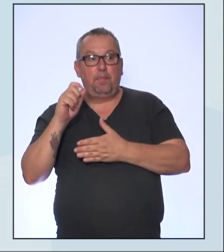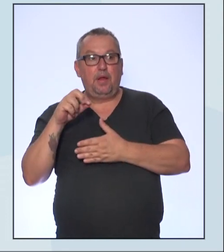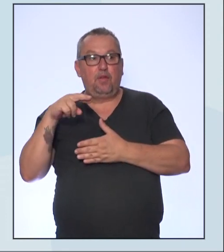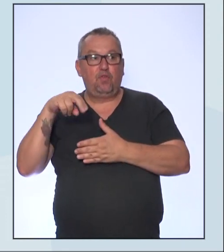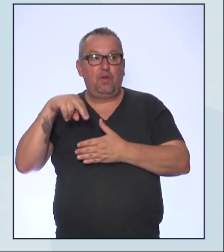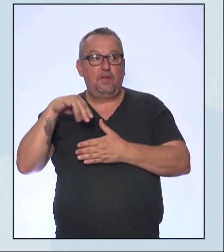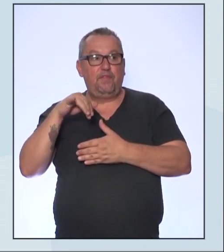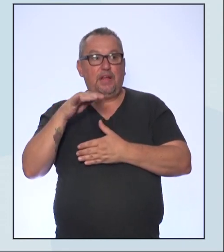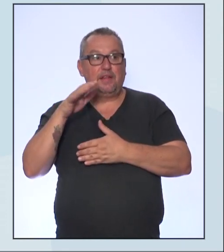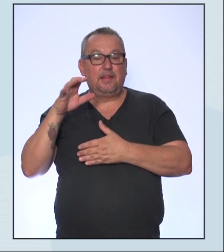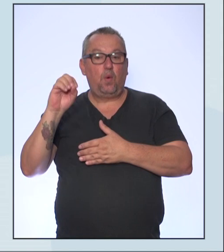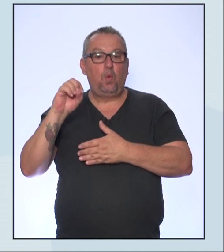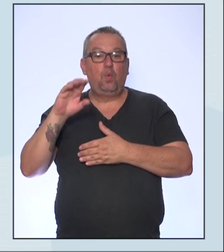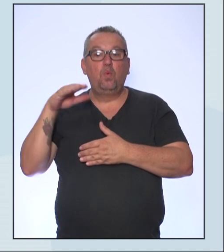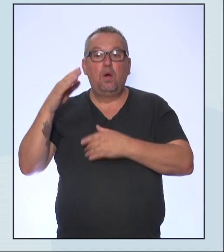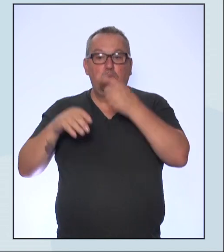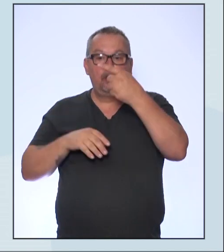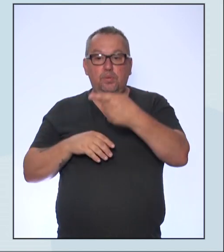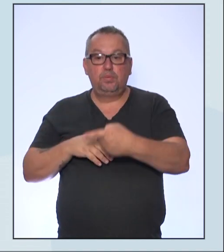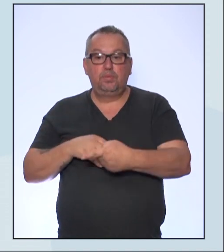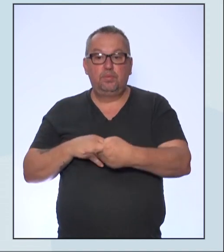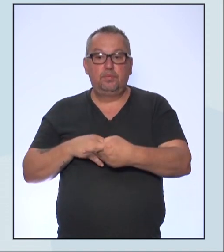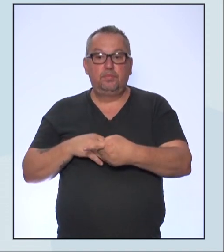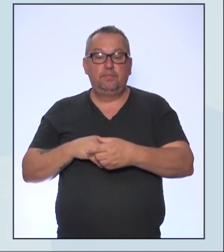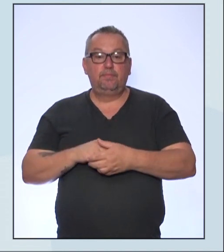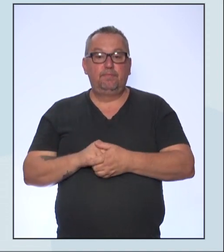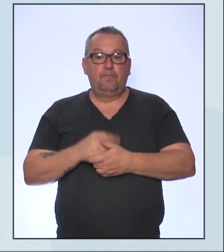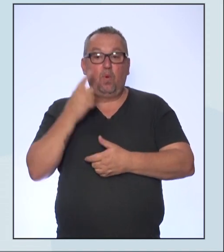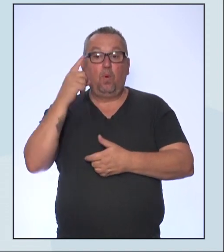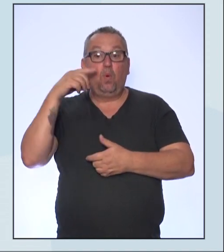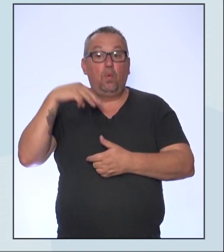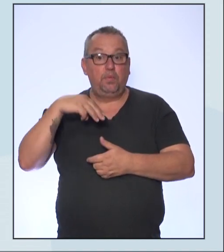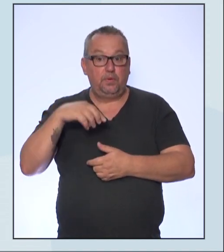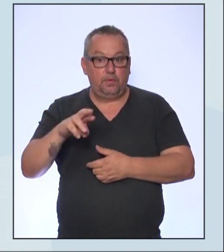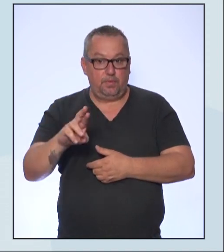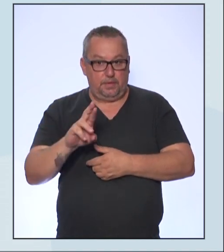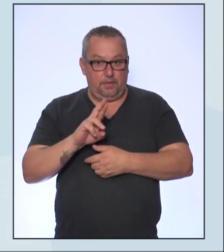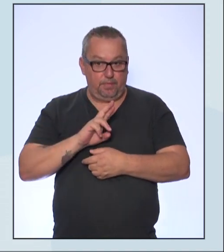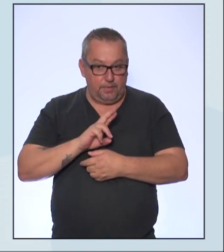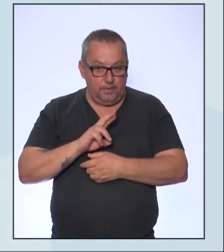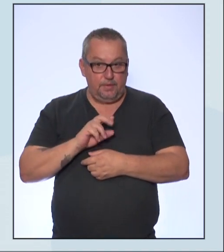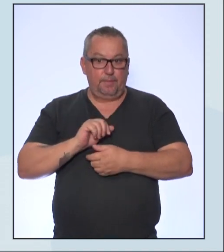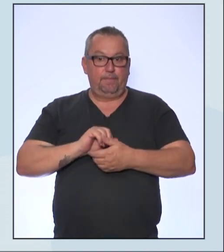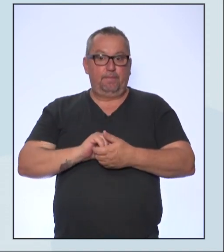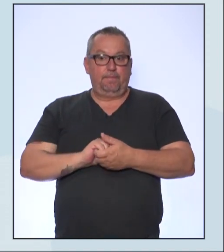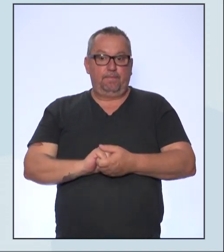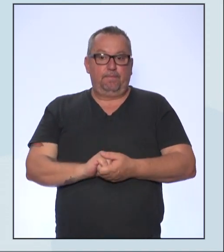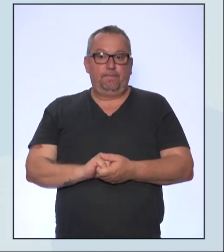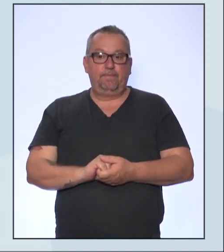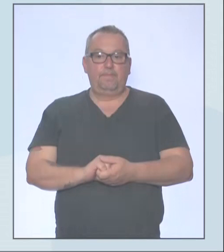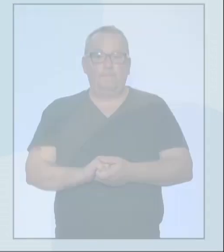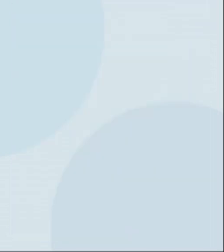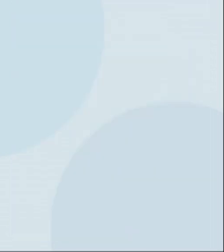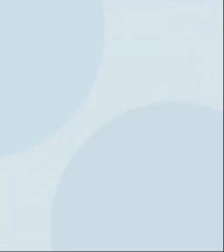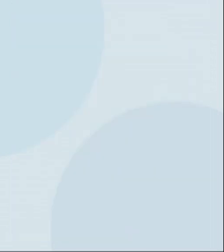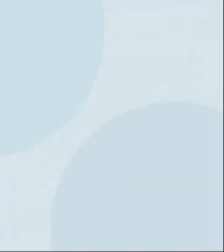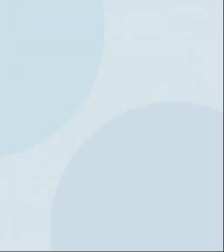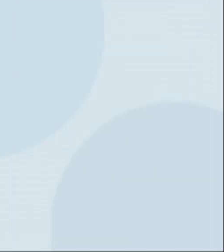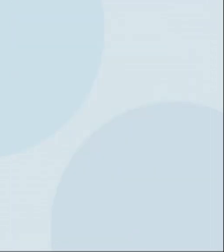Letra D, personificação. 1 minutinho para vocês responderem.